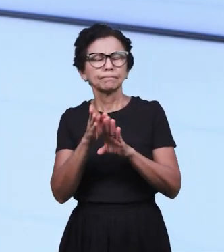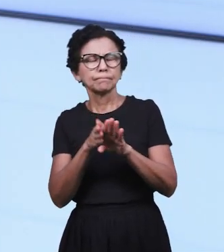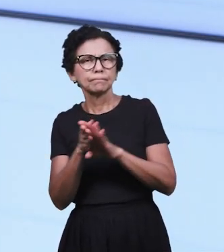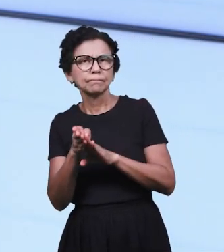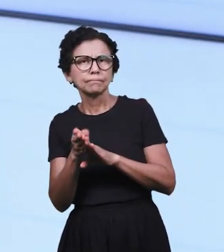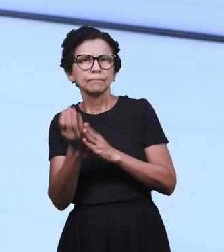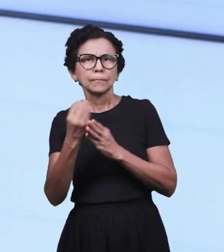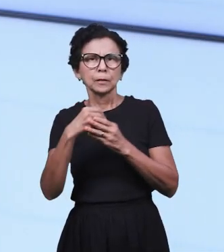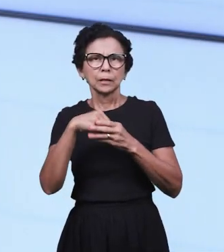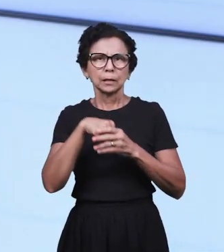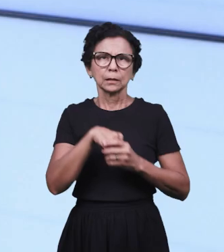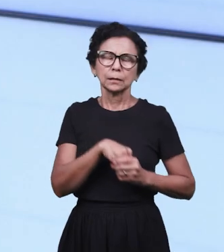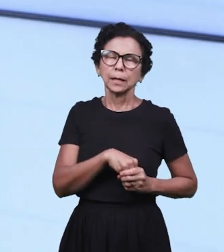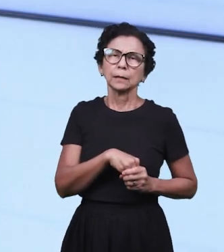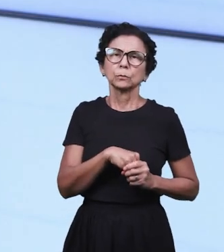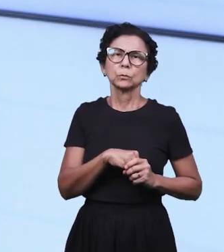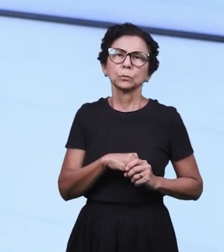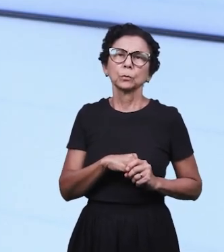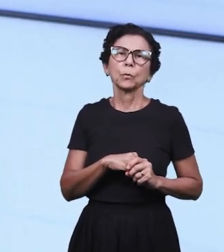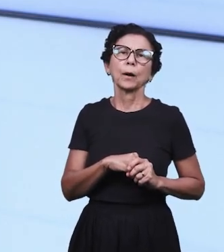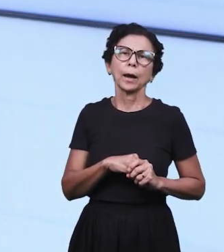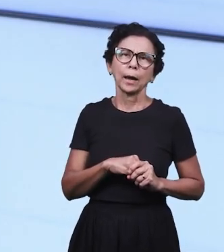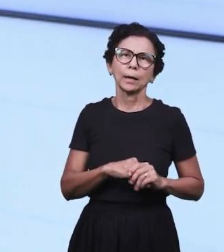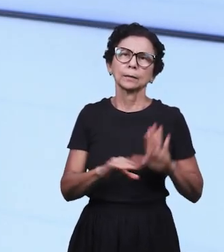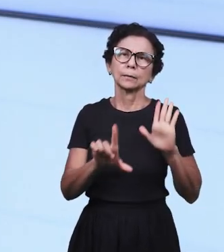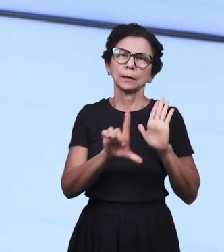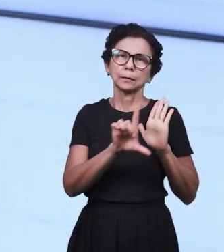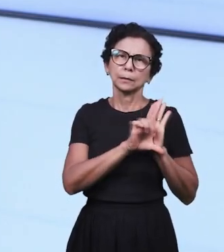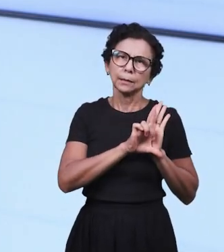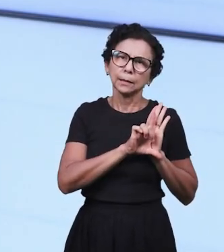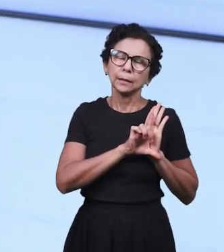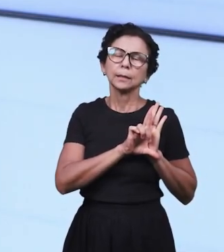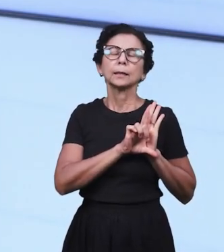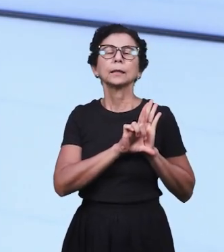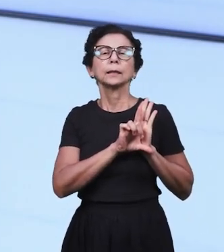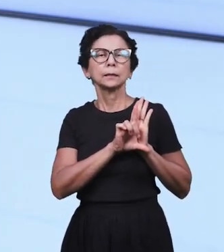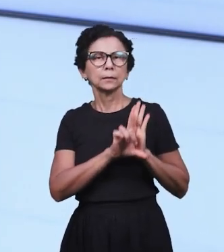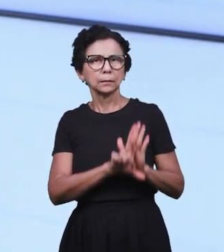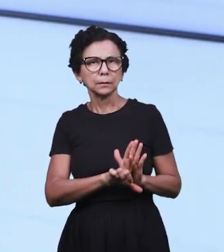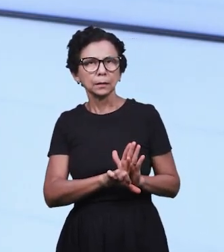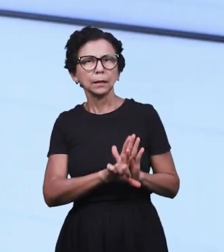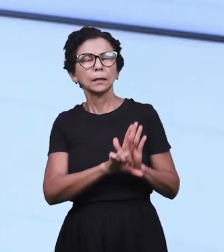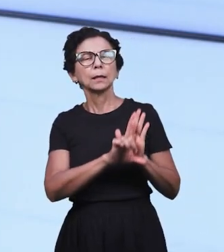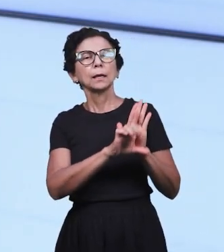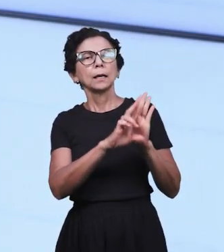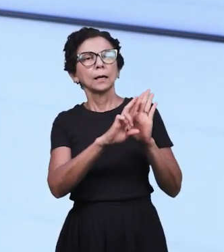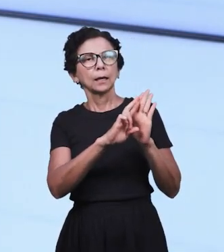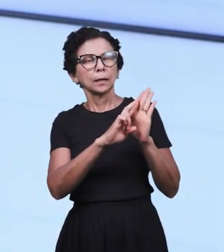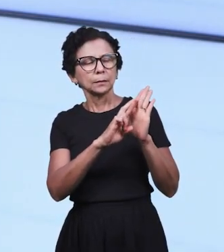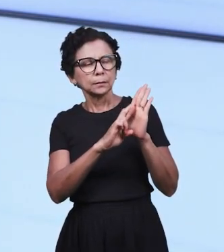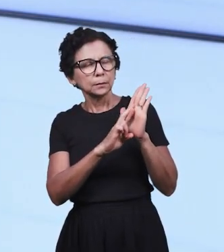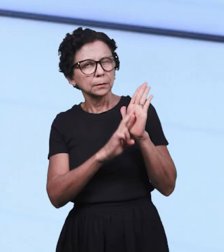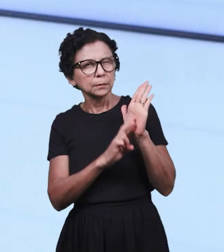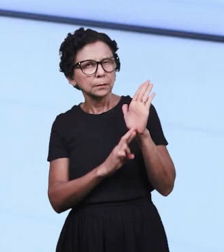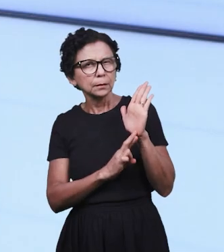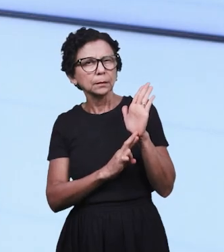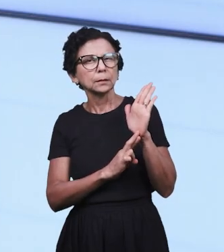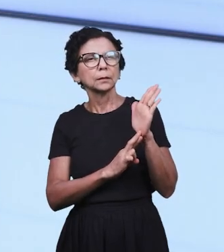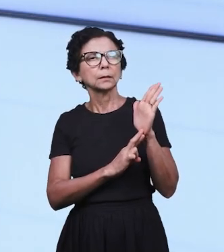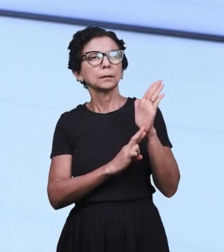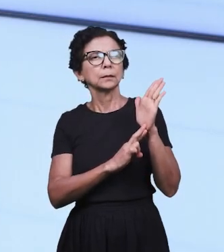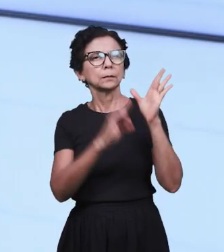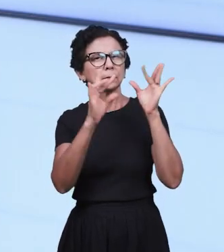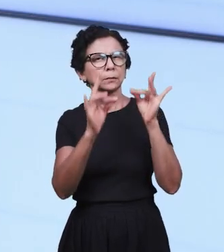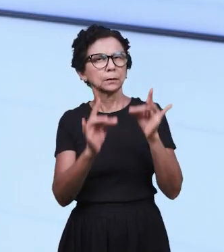dentro daquilo que é legal, dentro daquilo que, né, as normas elas estabelecem em